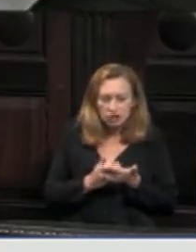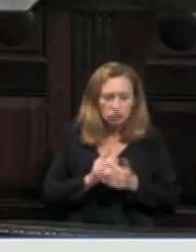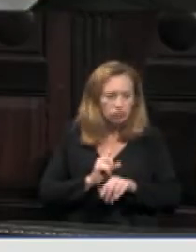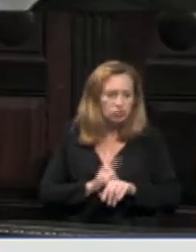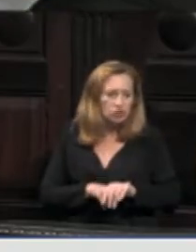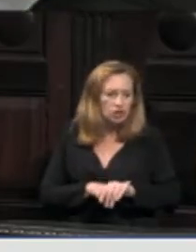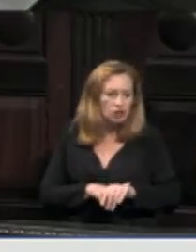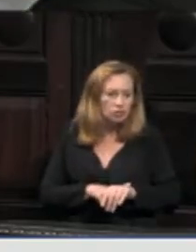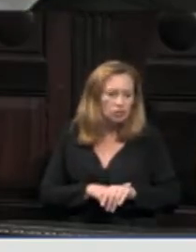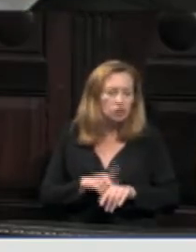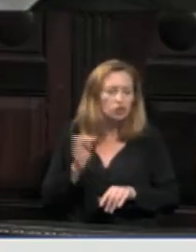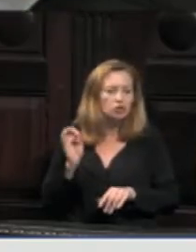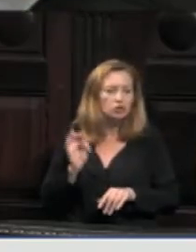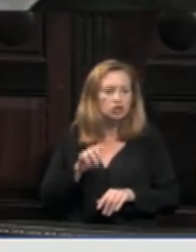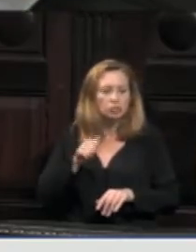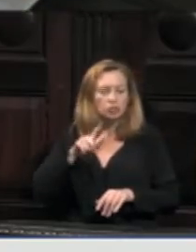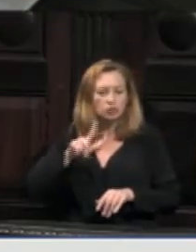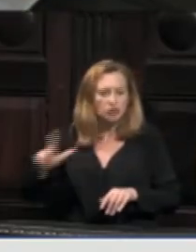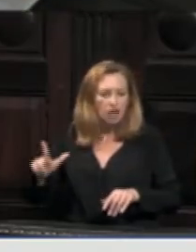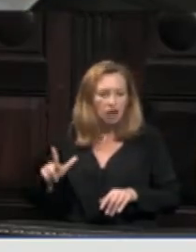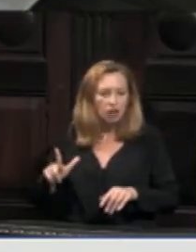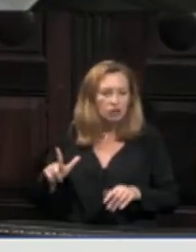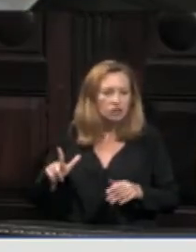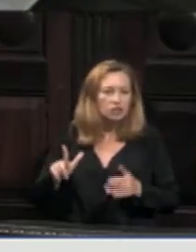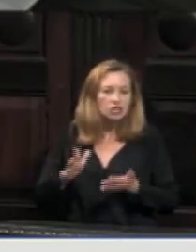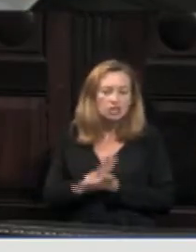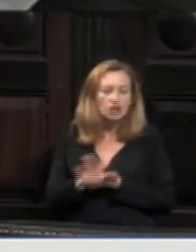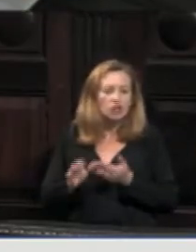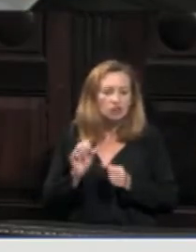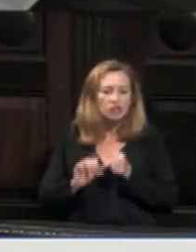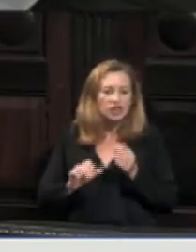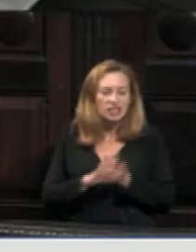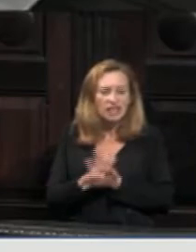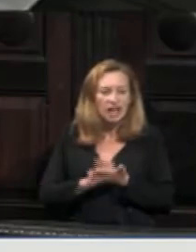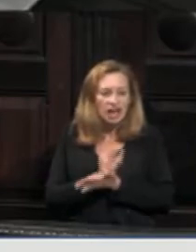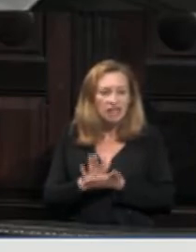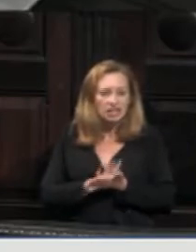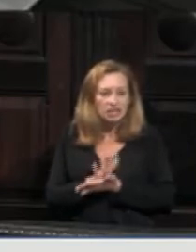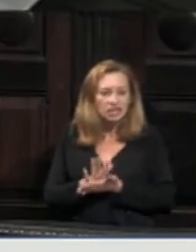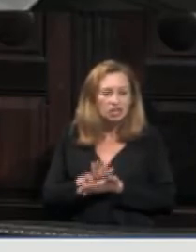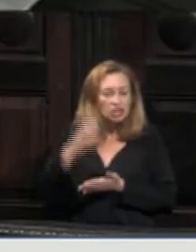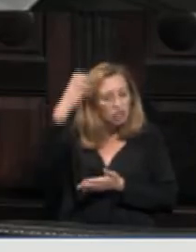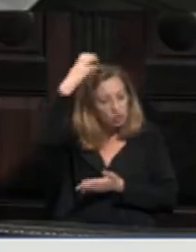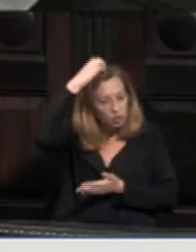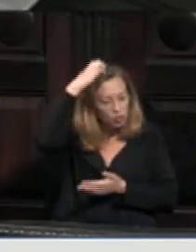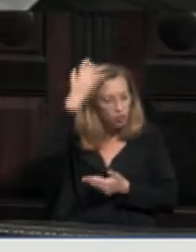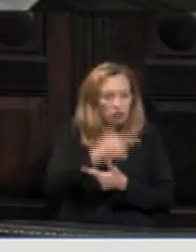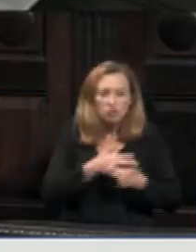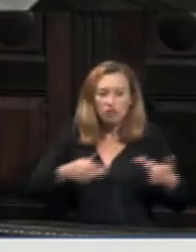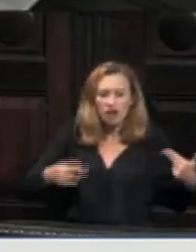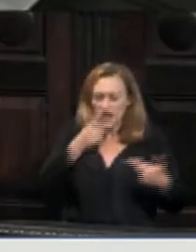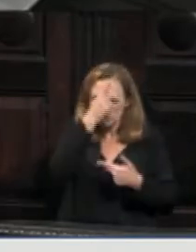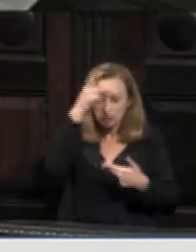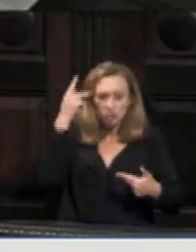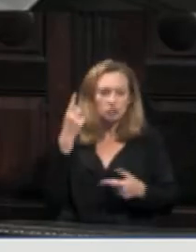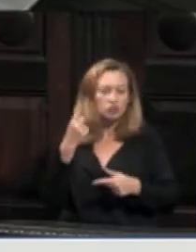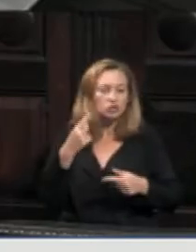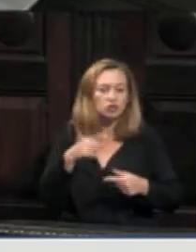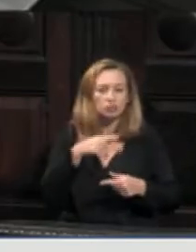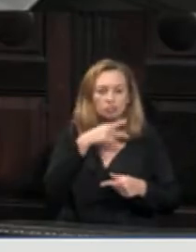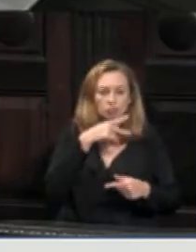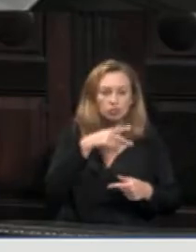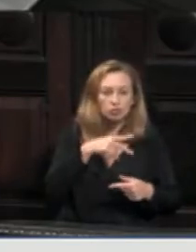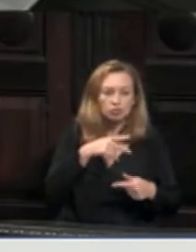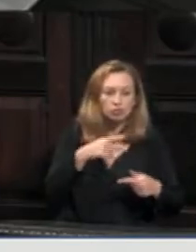E o tribunal não individualizou as contas e condenou diversos atores políticos à